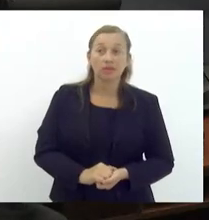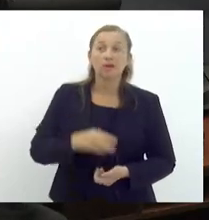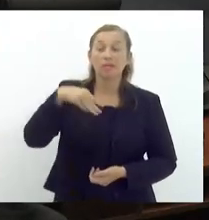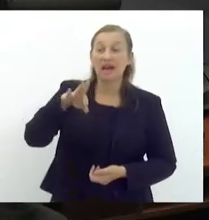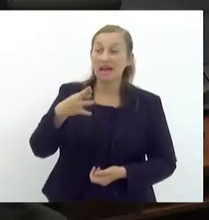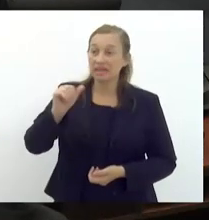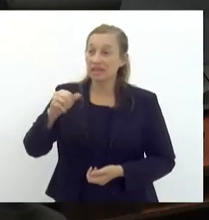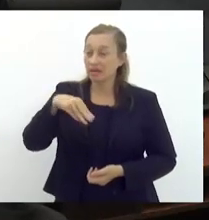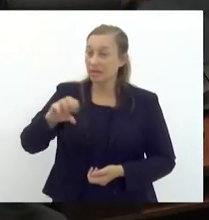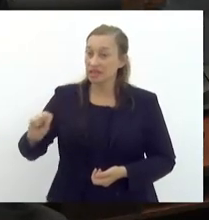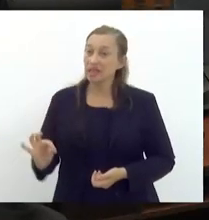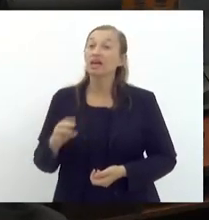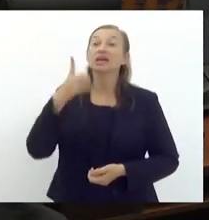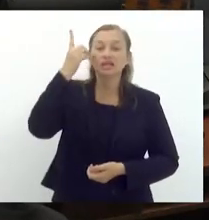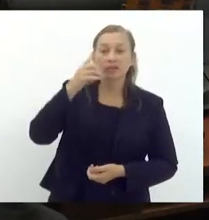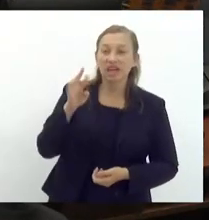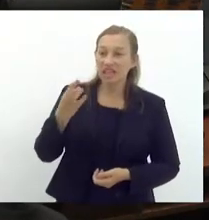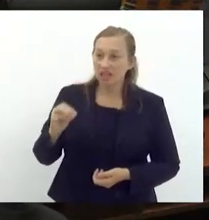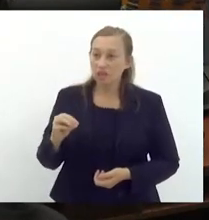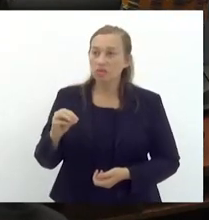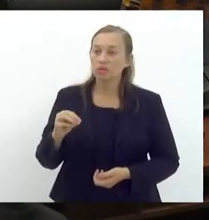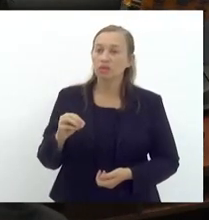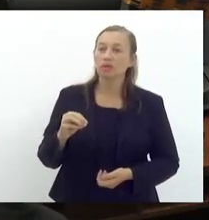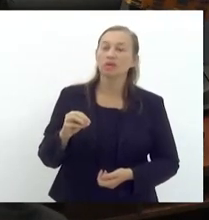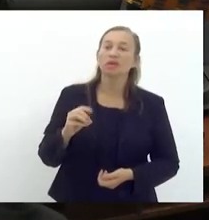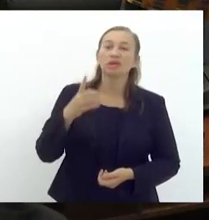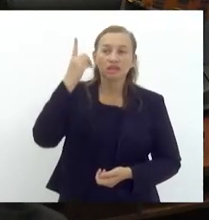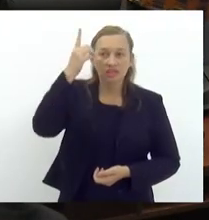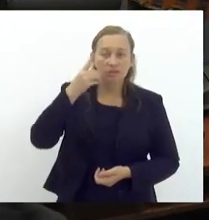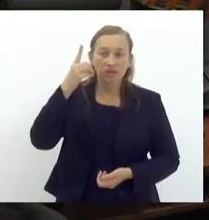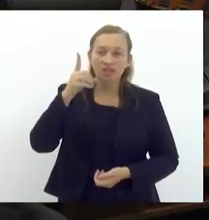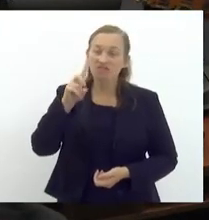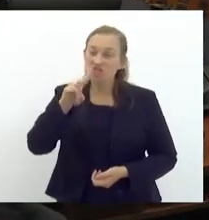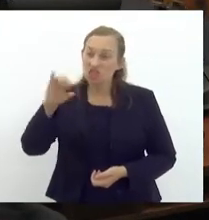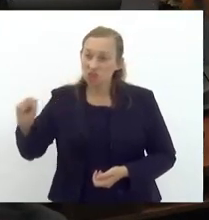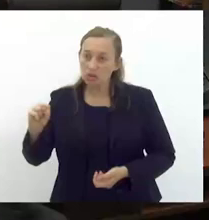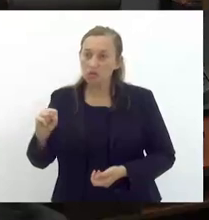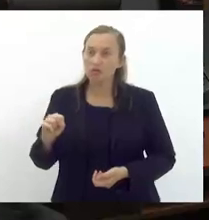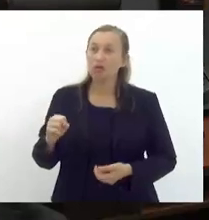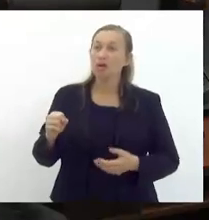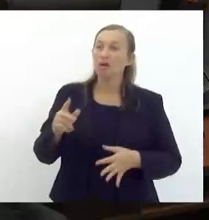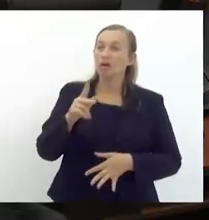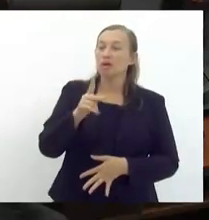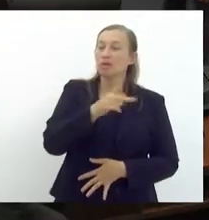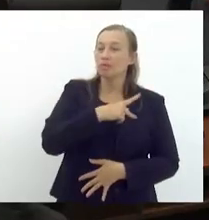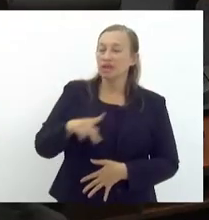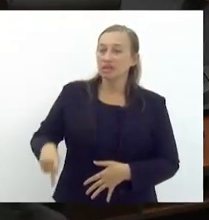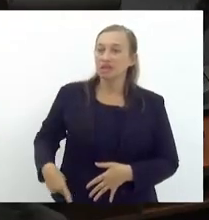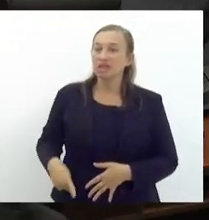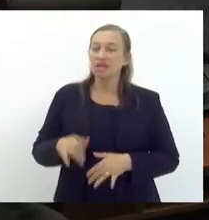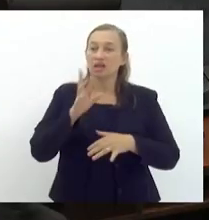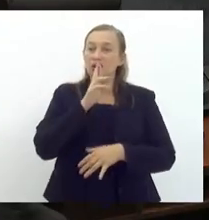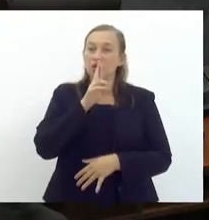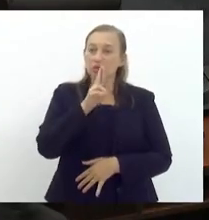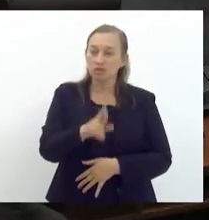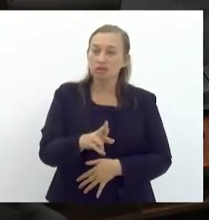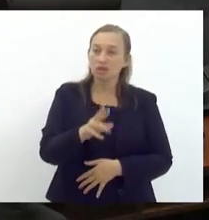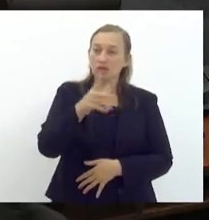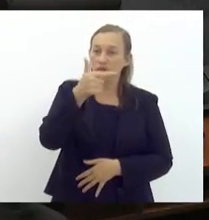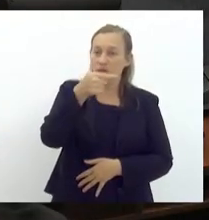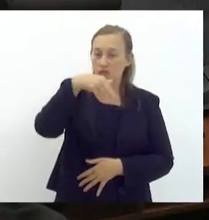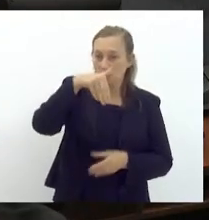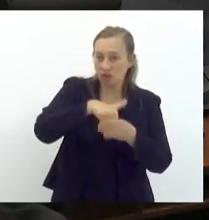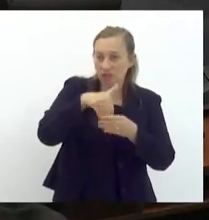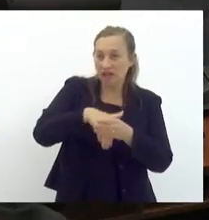MST Deputado Renato Machado e deputado Vinícius cozzolino a presidência proclama o resultado botaram